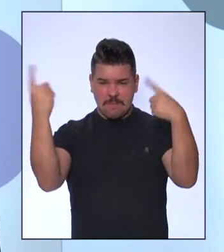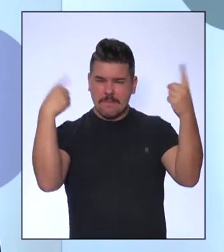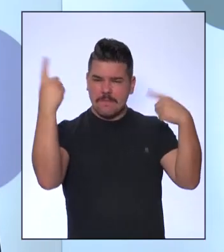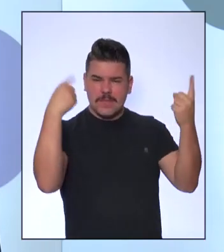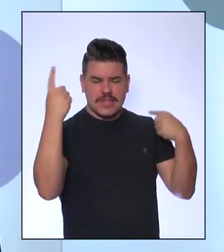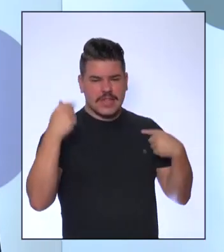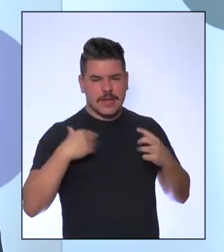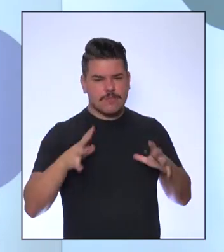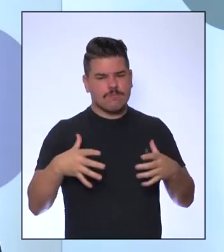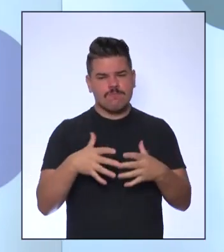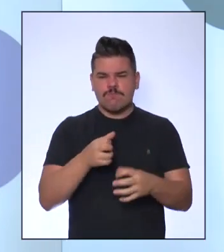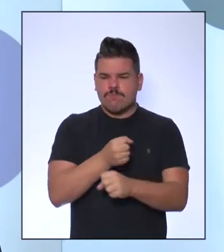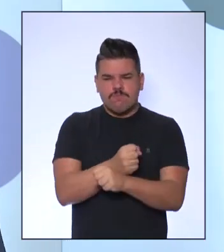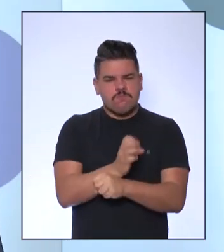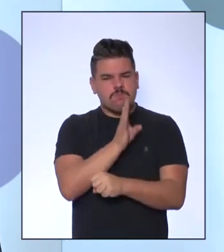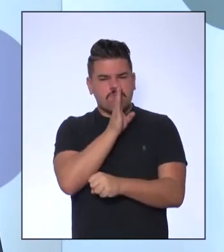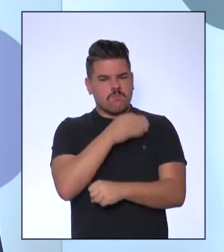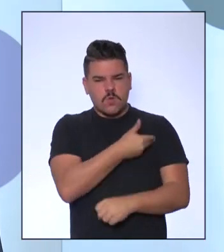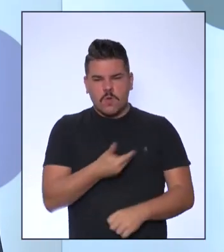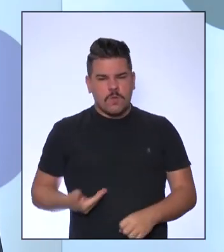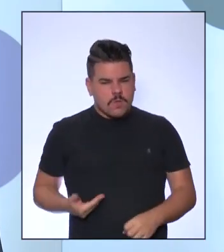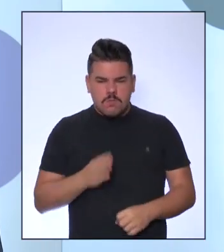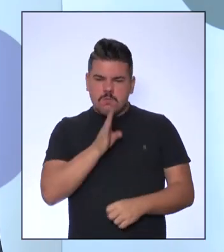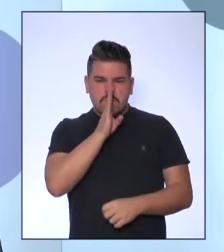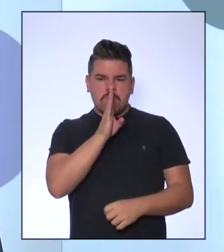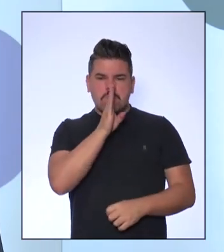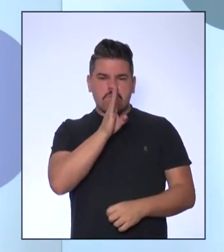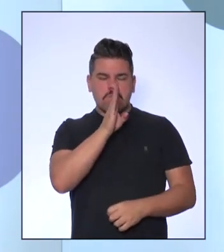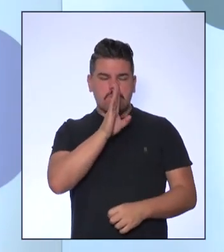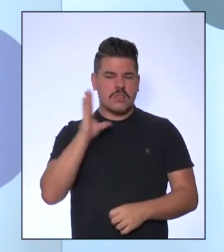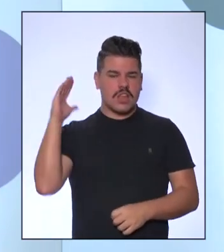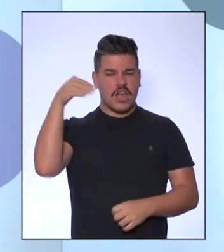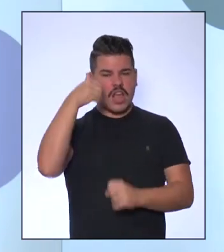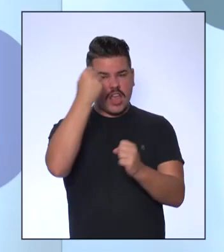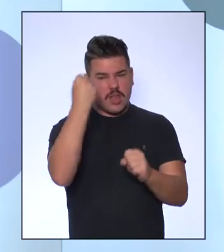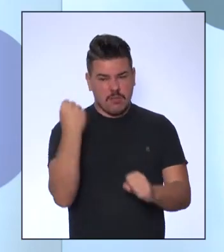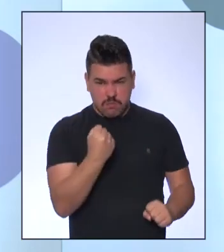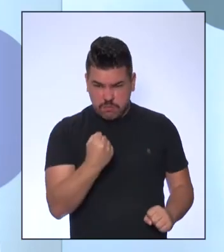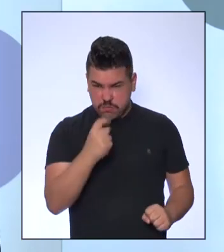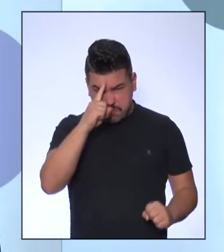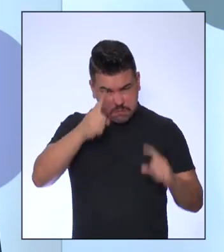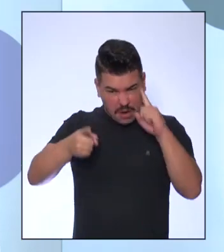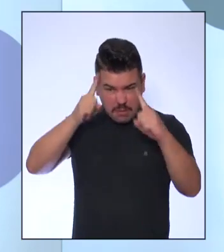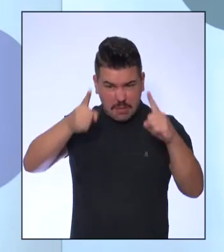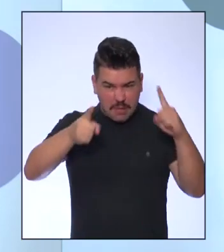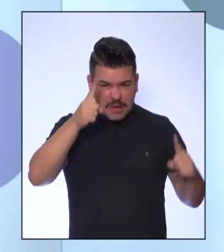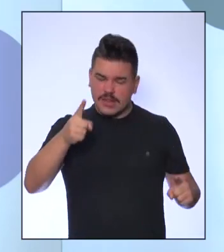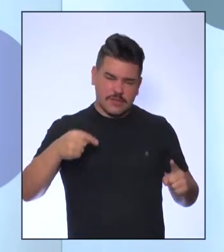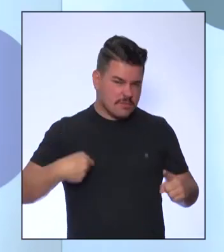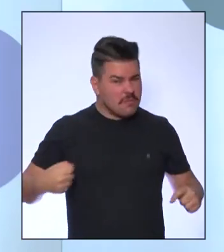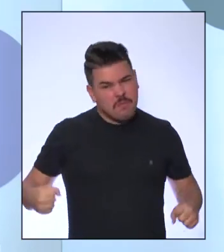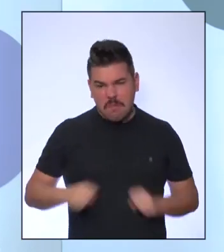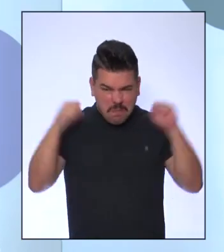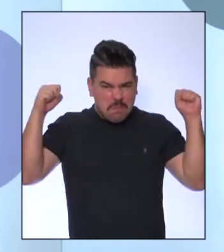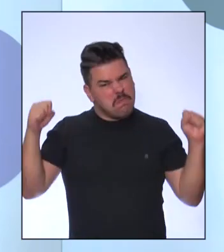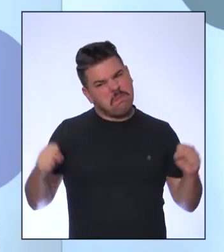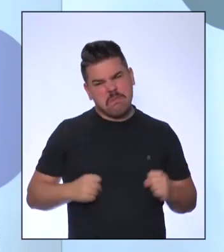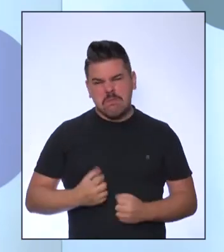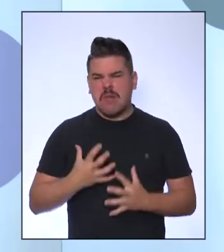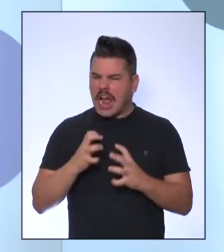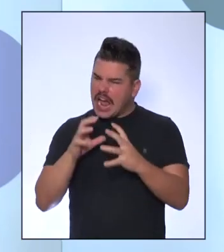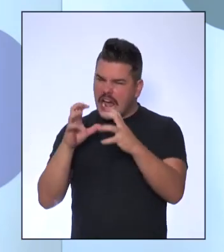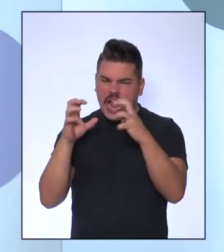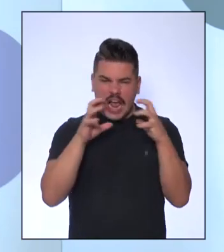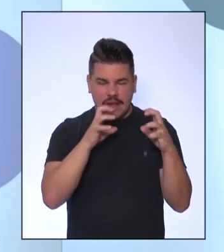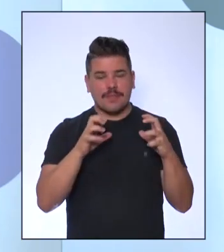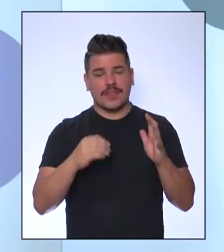do governo da Primeira República. Então, nos nossos livros de história, no caderno do aluno,